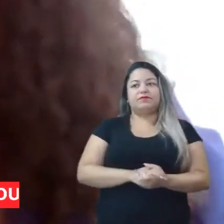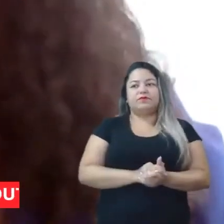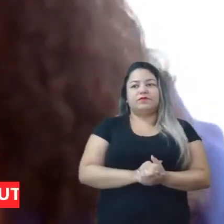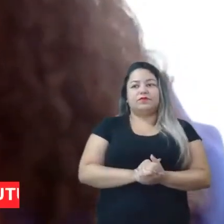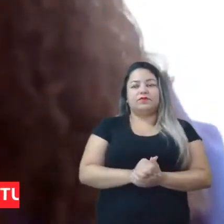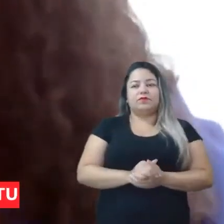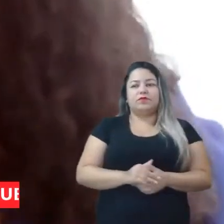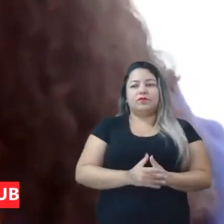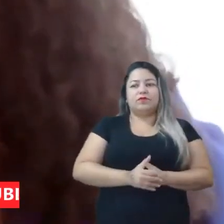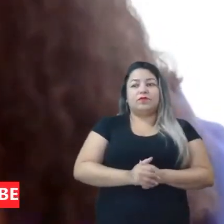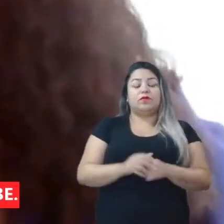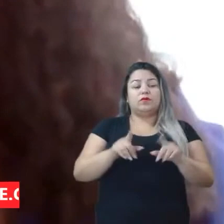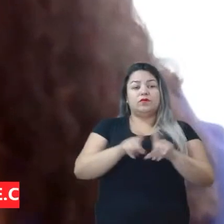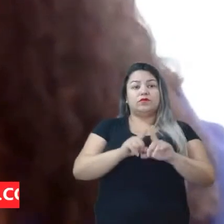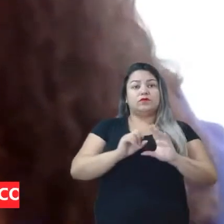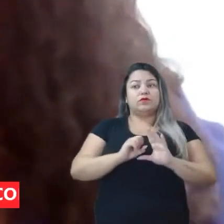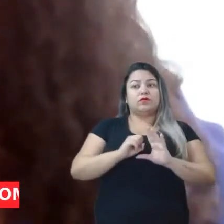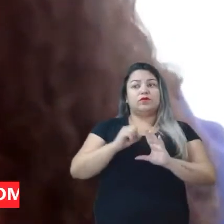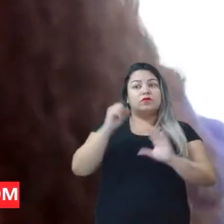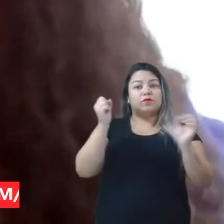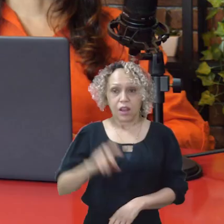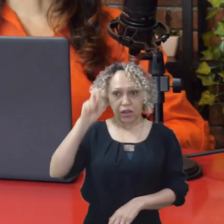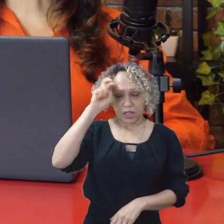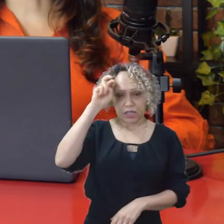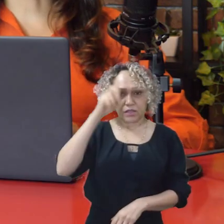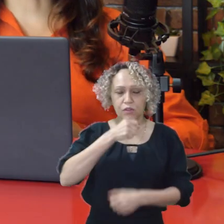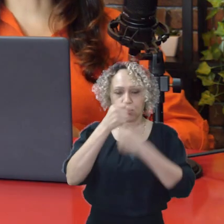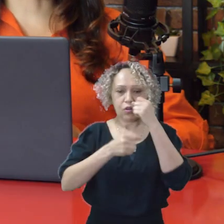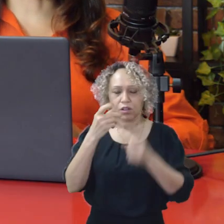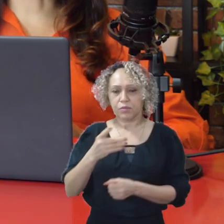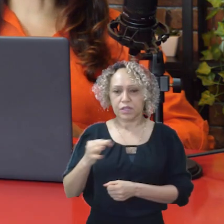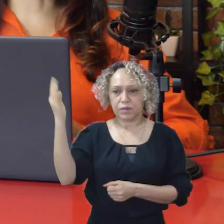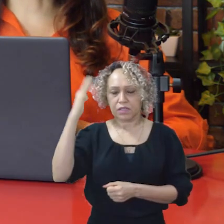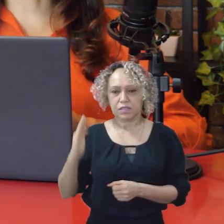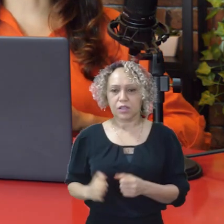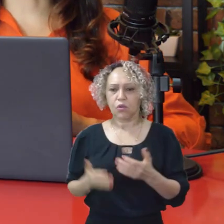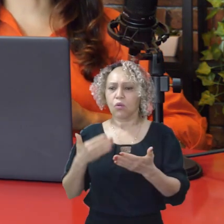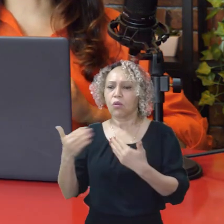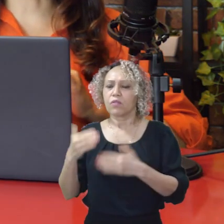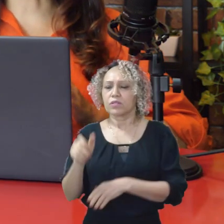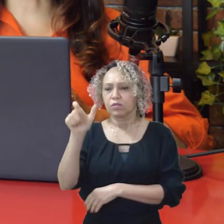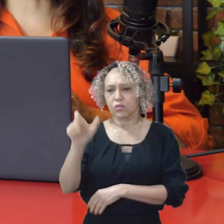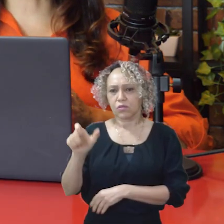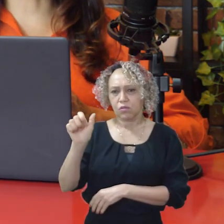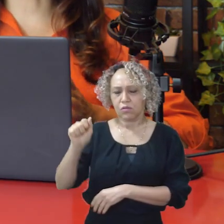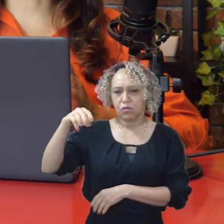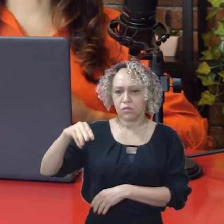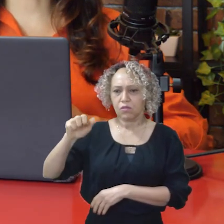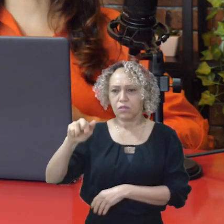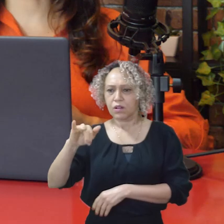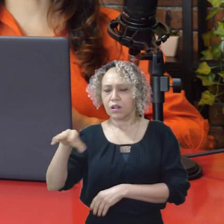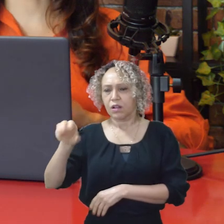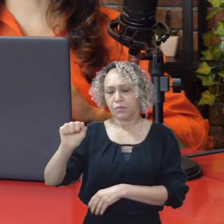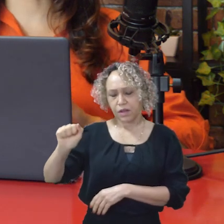acho que é um dos aspectos que também dificulta tudo isso. Na quinta-feira, o jornal PT Brasil conversou com Amaro Pereira,